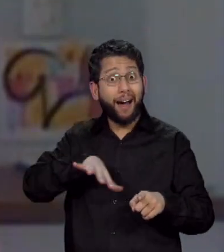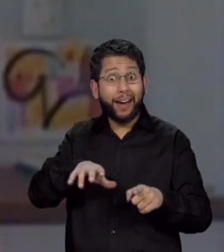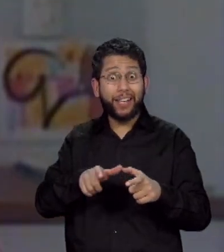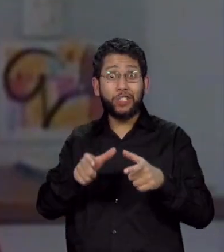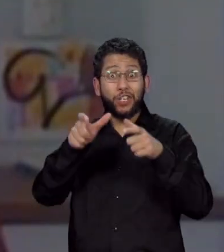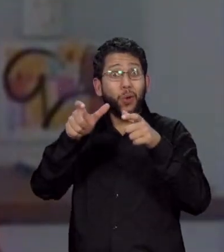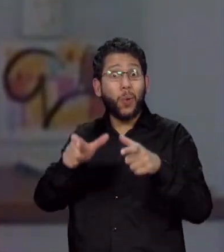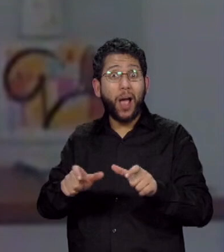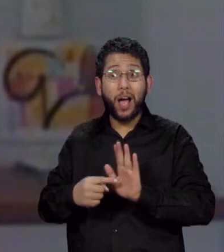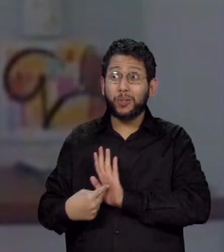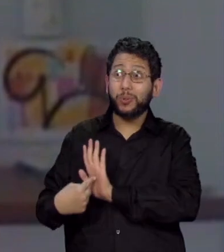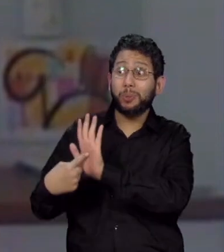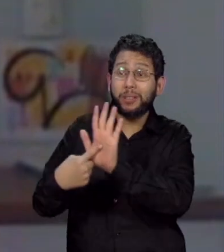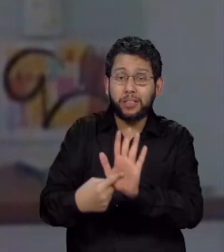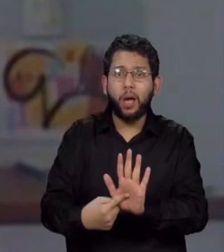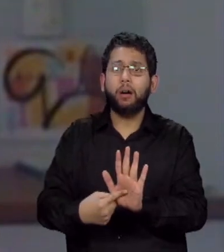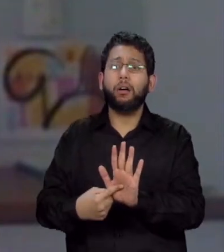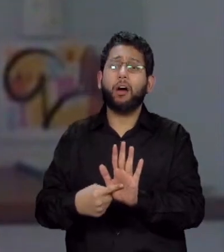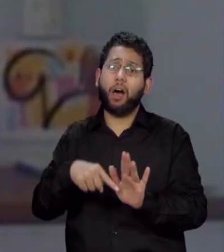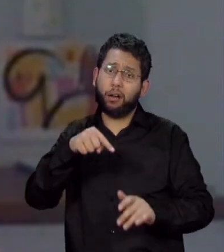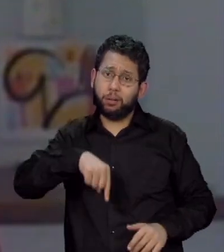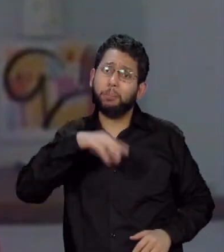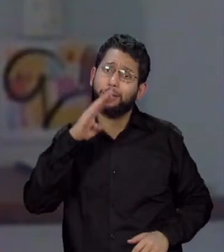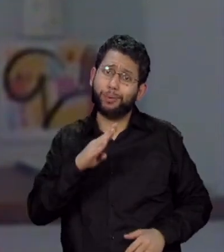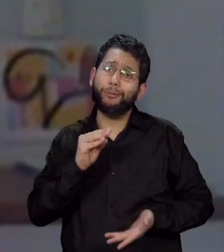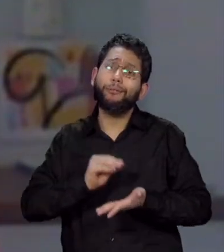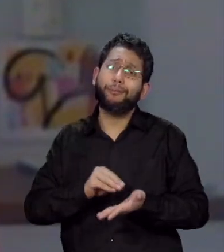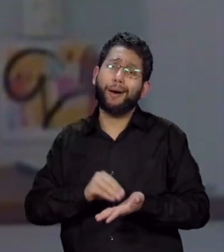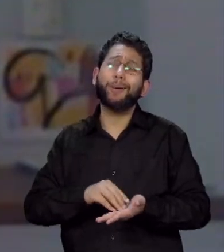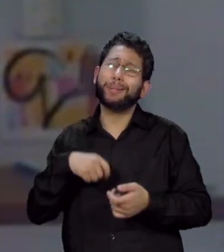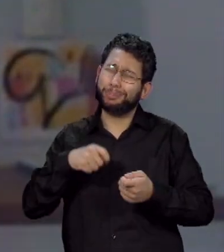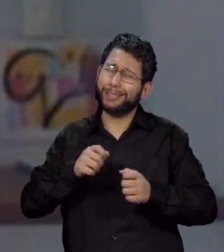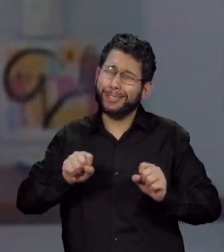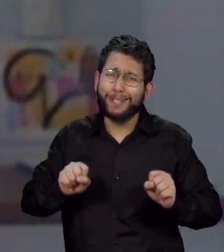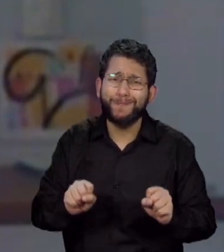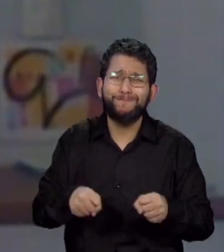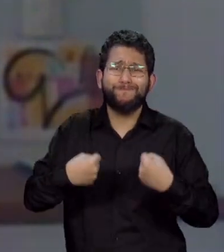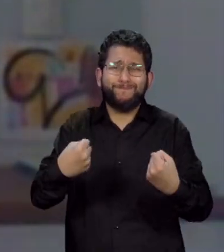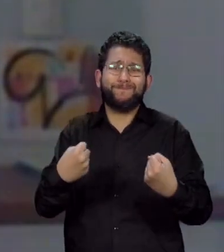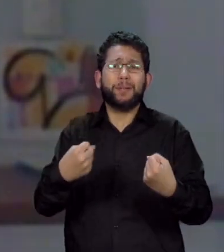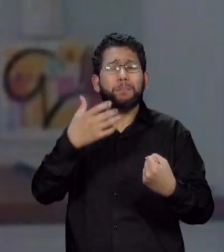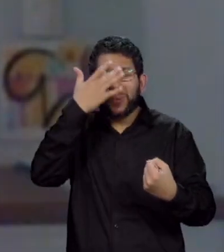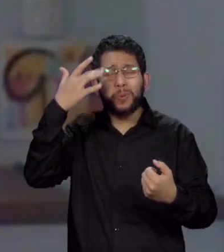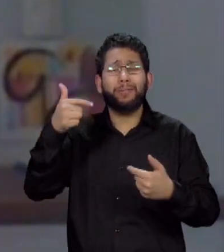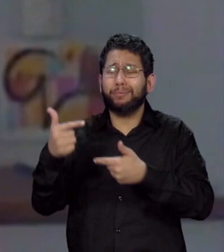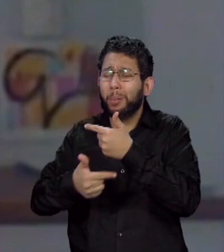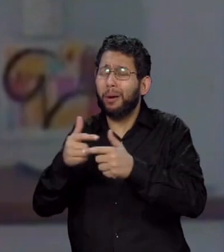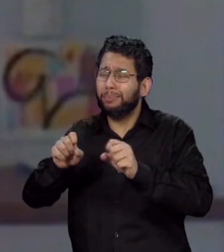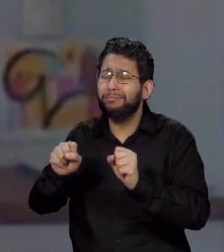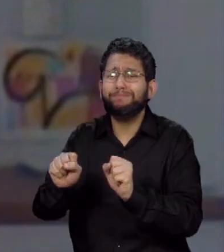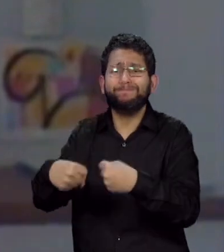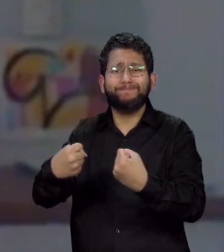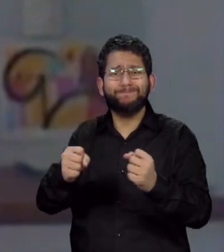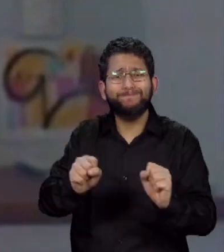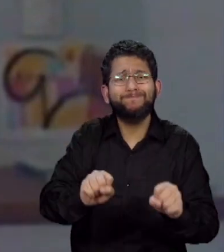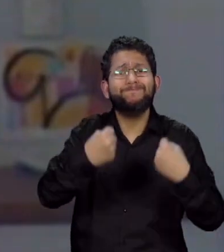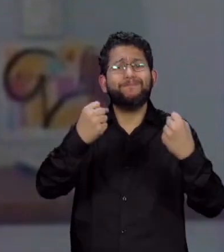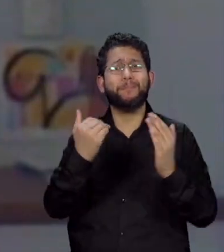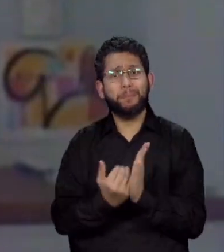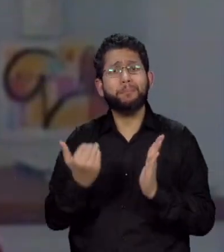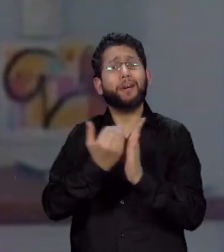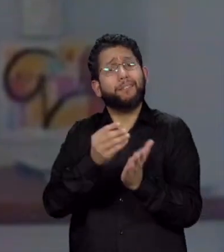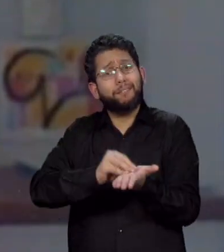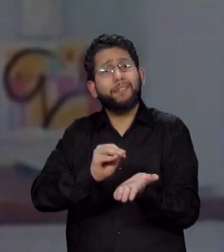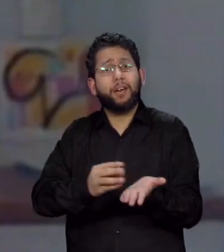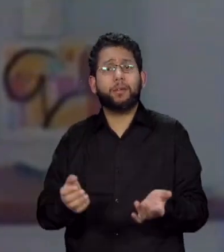que precisa ser fortalecida no nosso país, ou seja, precisa de mais gente dedicada, né? Ou ele pode trabalhar no ramo